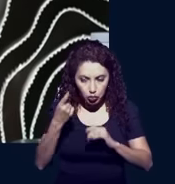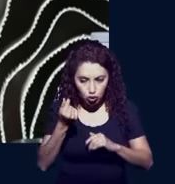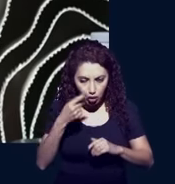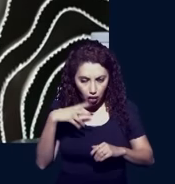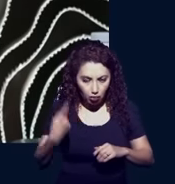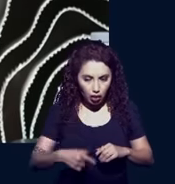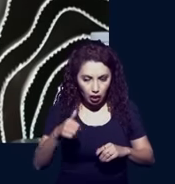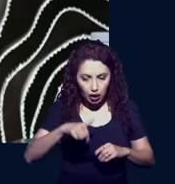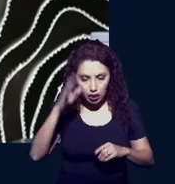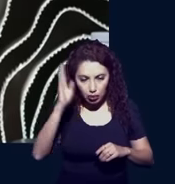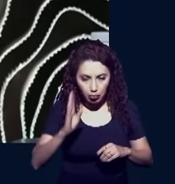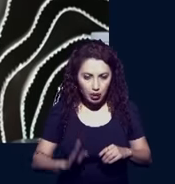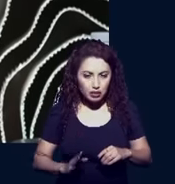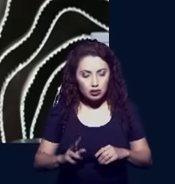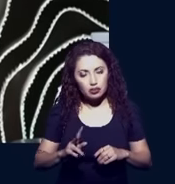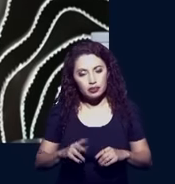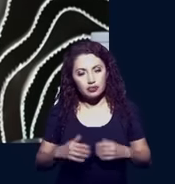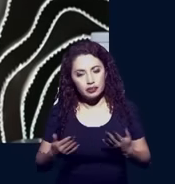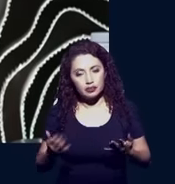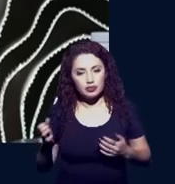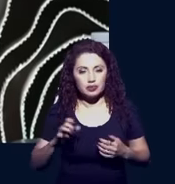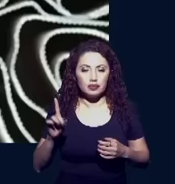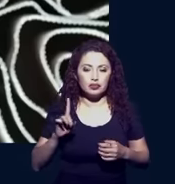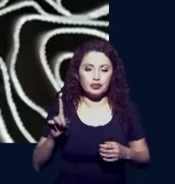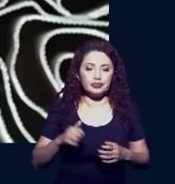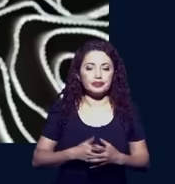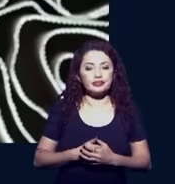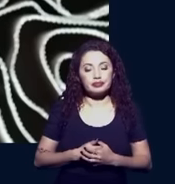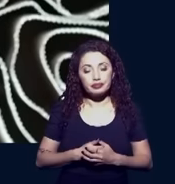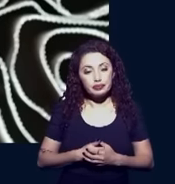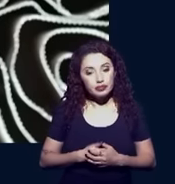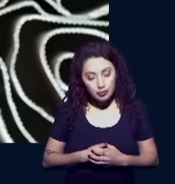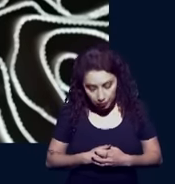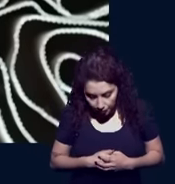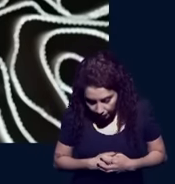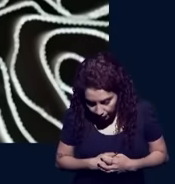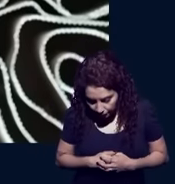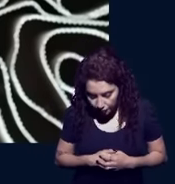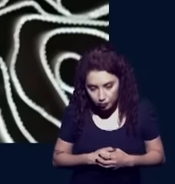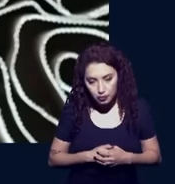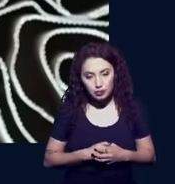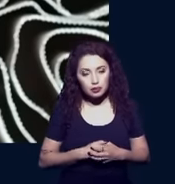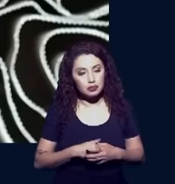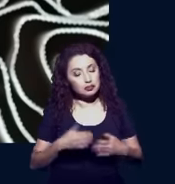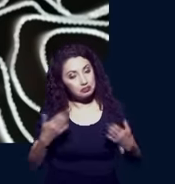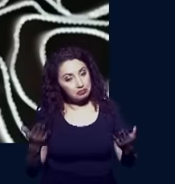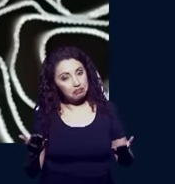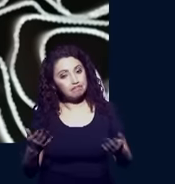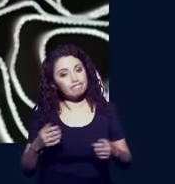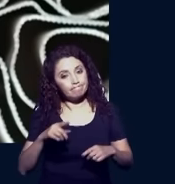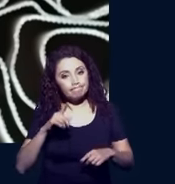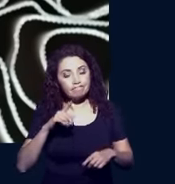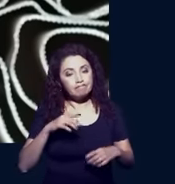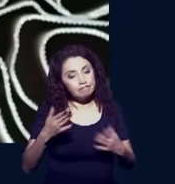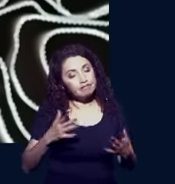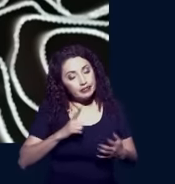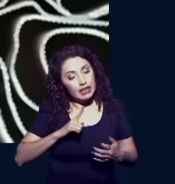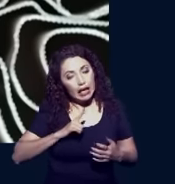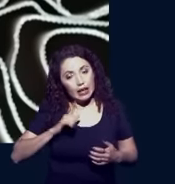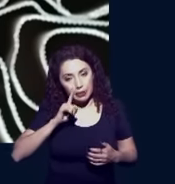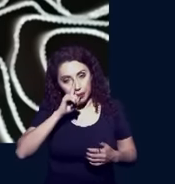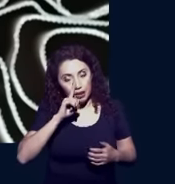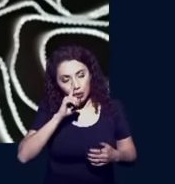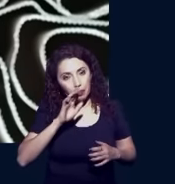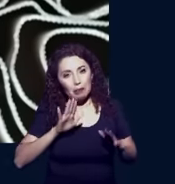fundo esse é nosso esse nosso fundament Olha eu acho eh isso conceitualmente é um risco pra moeda mas não nos